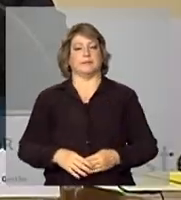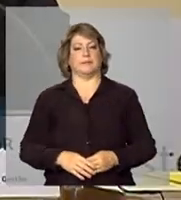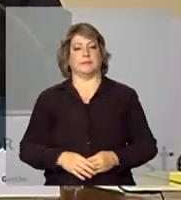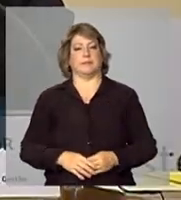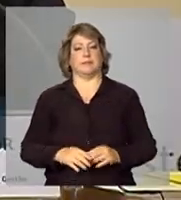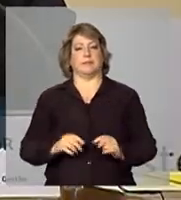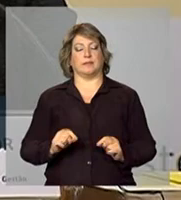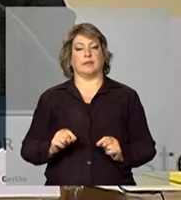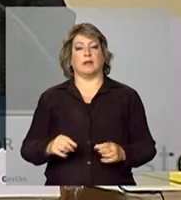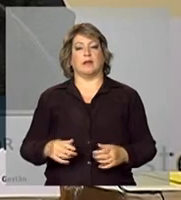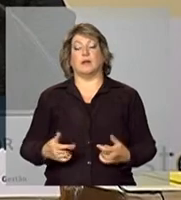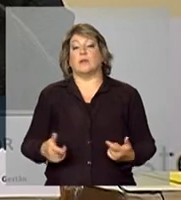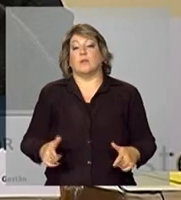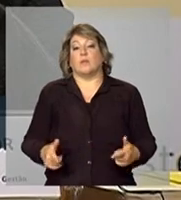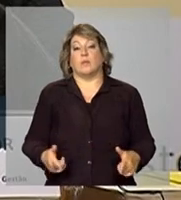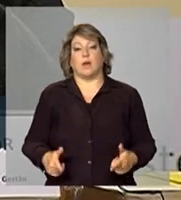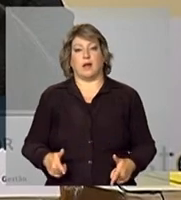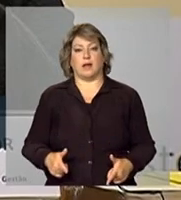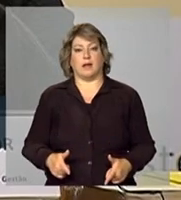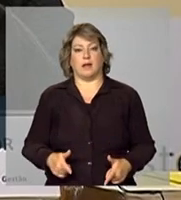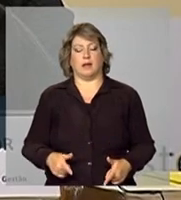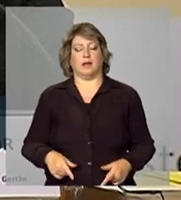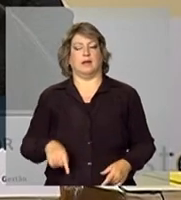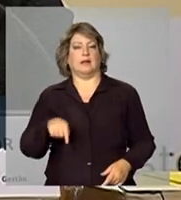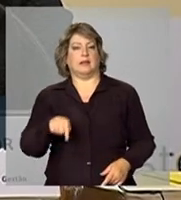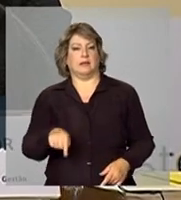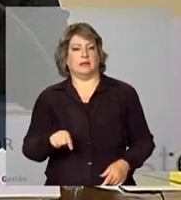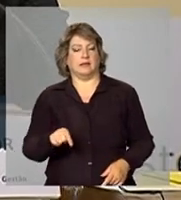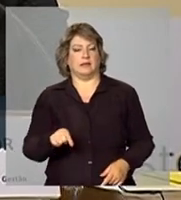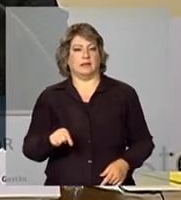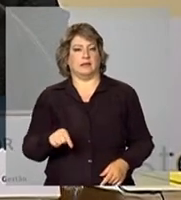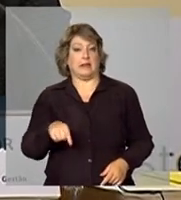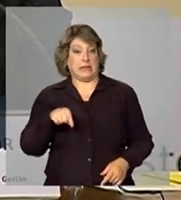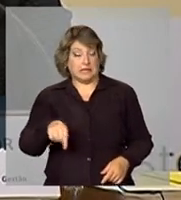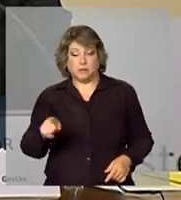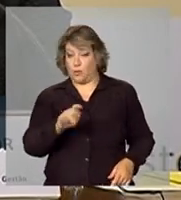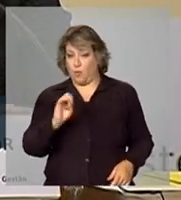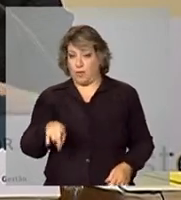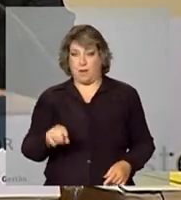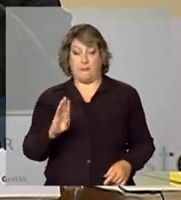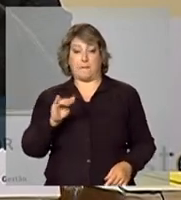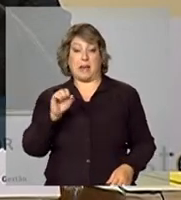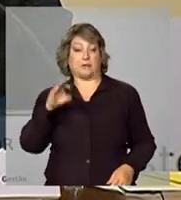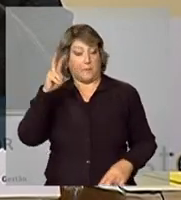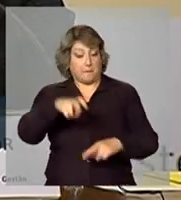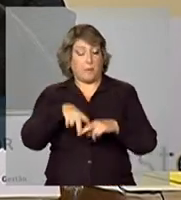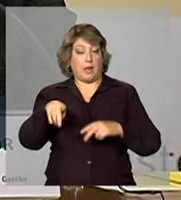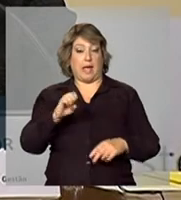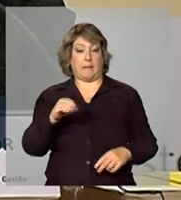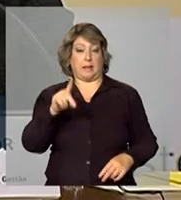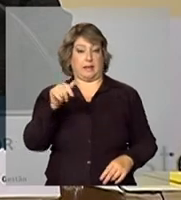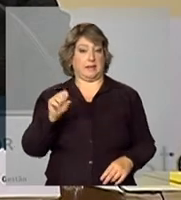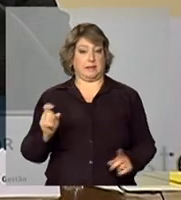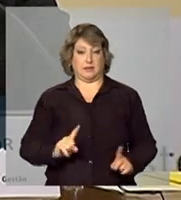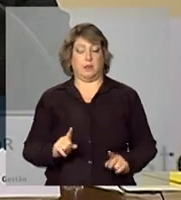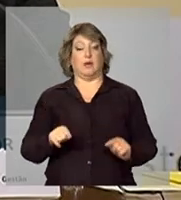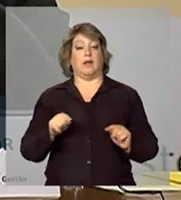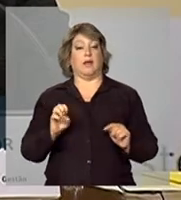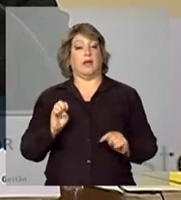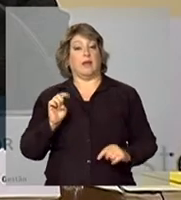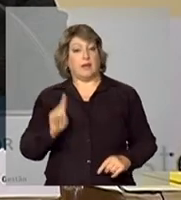então não há esse contingenciamento não é base o casamento certo contingenciamento